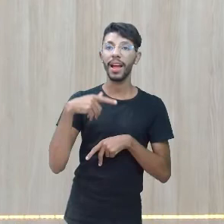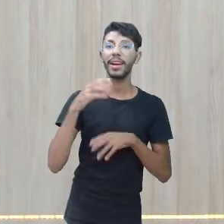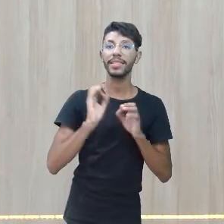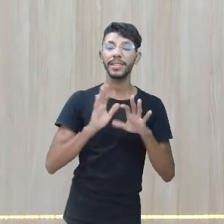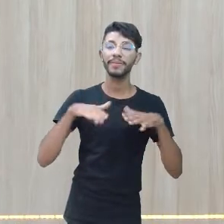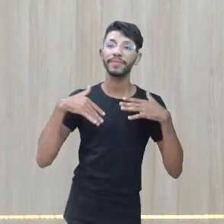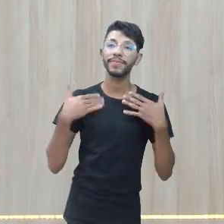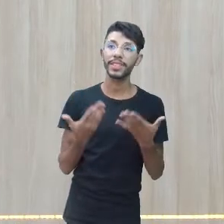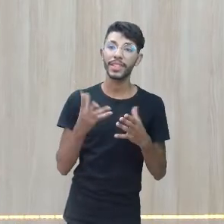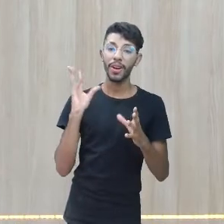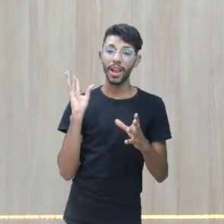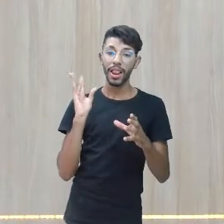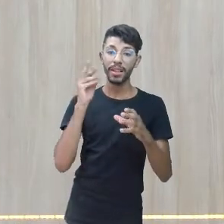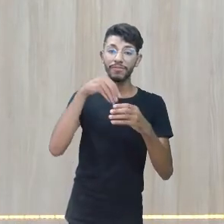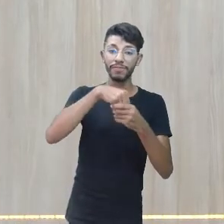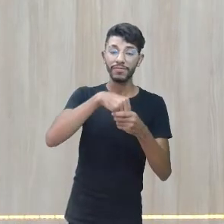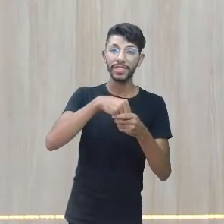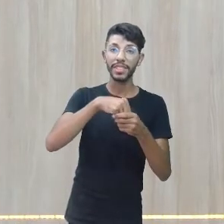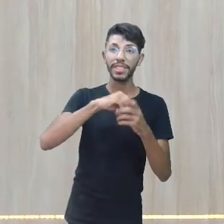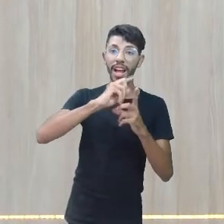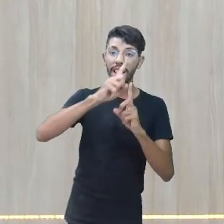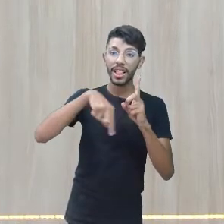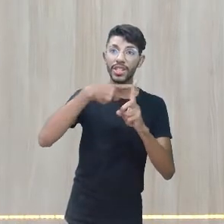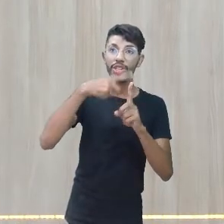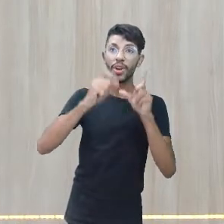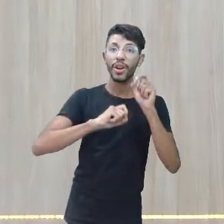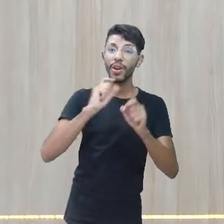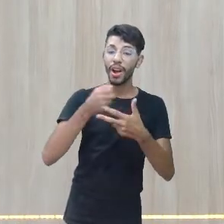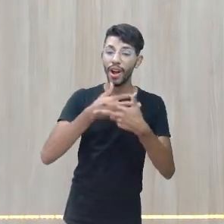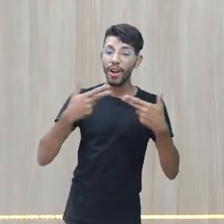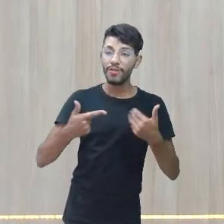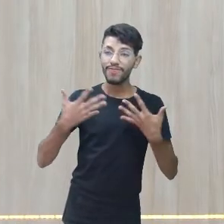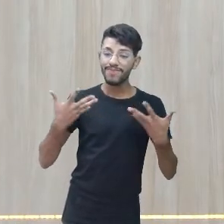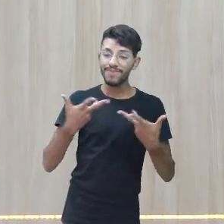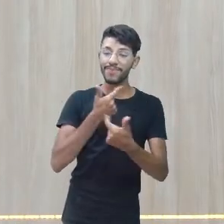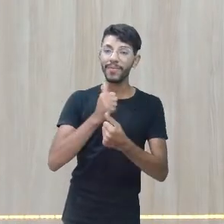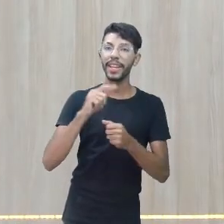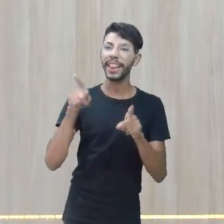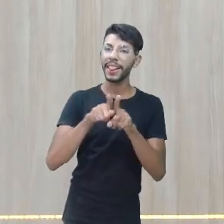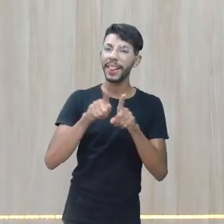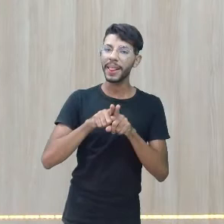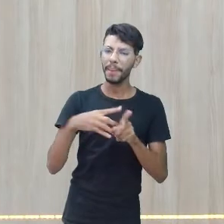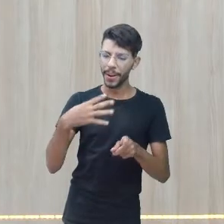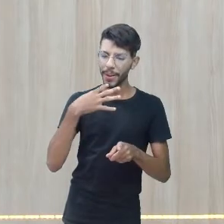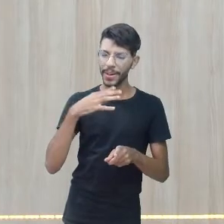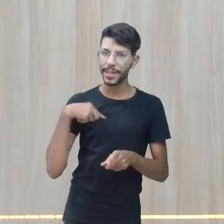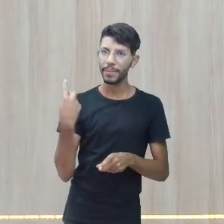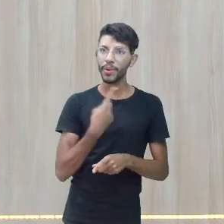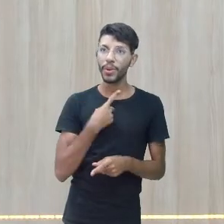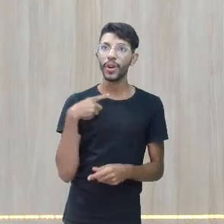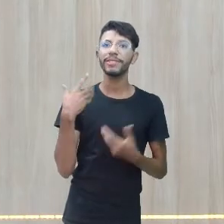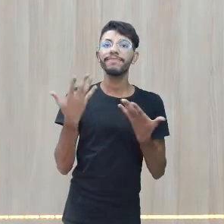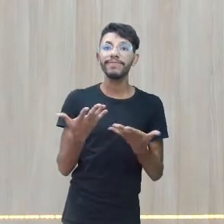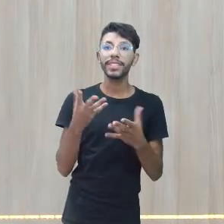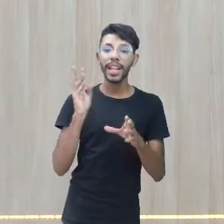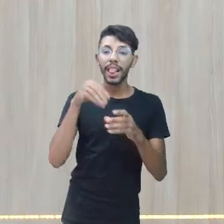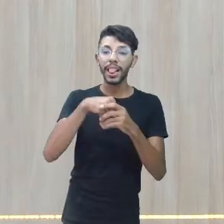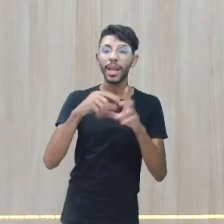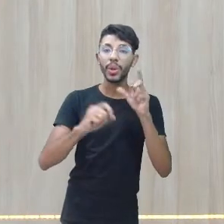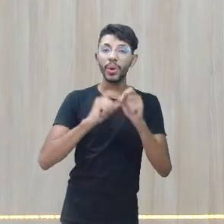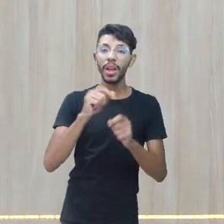não é, algo bem extraordinário que ele faz assim, e bem familiar, não é? Então, ele insere animais